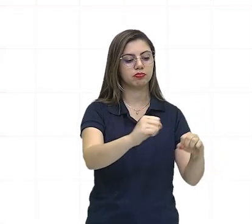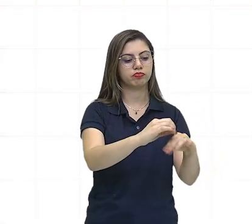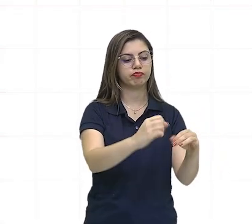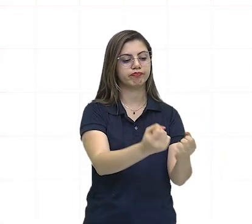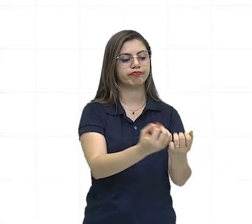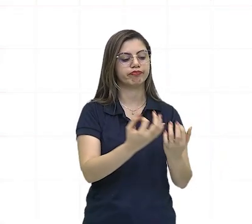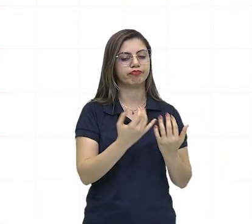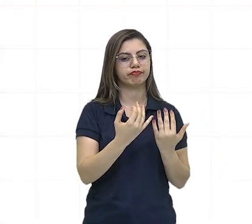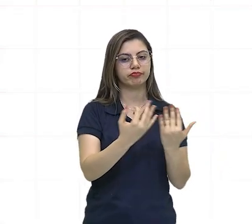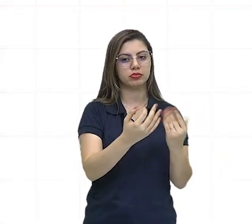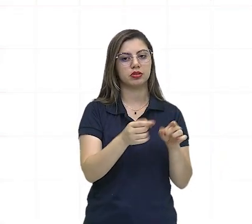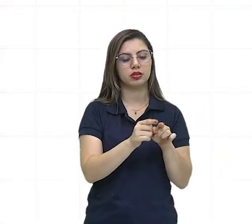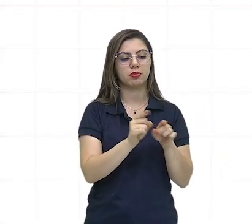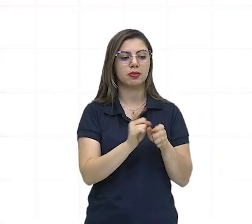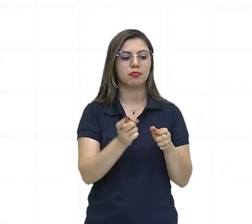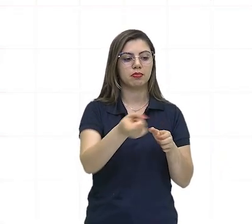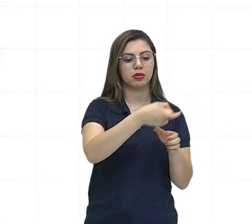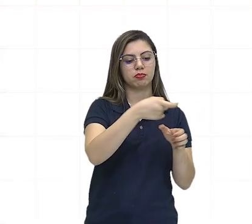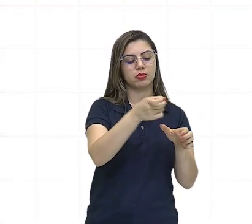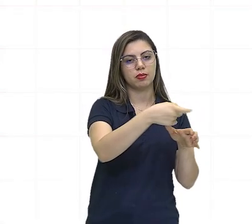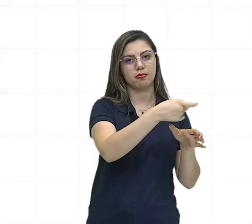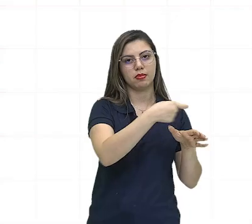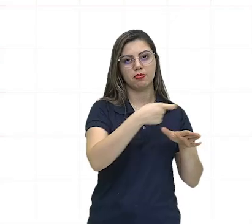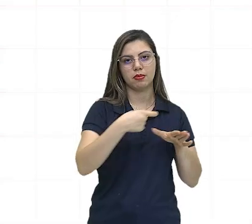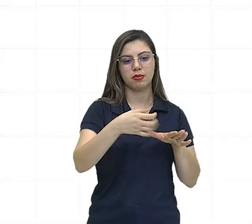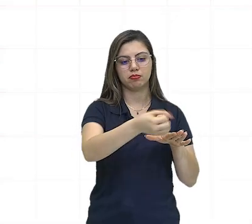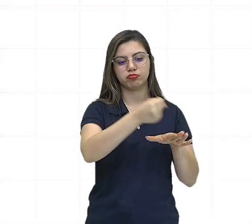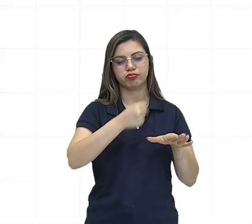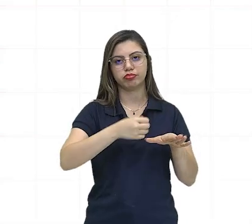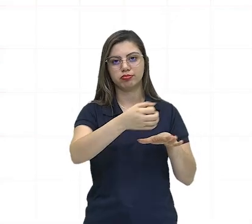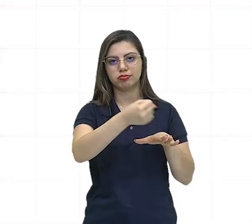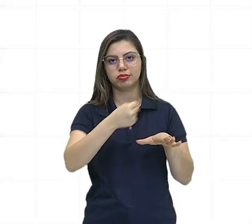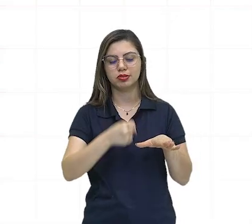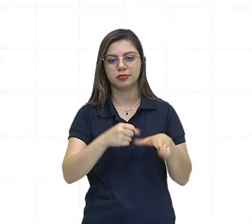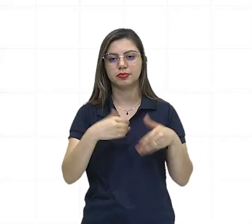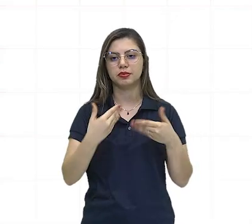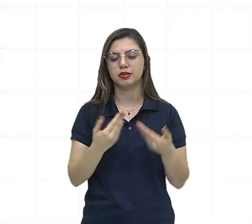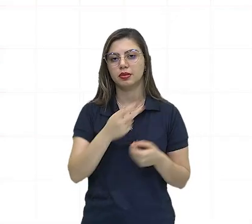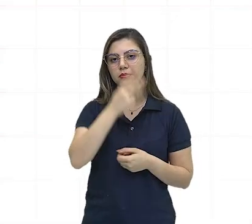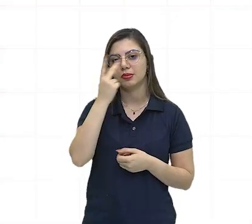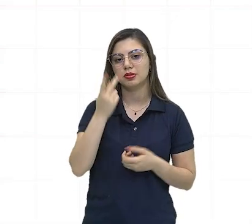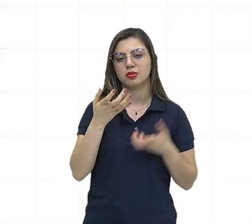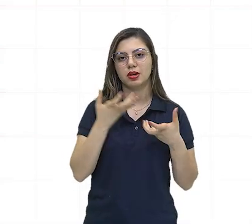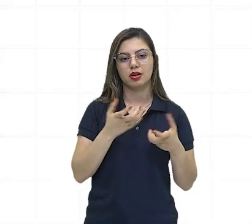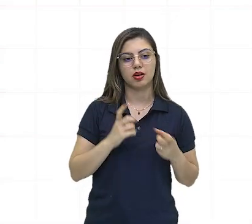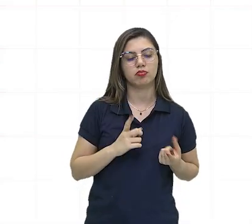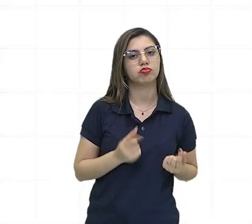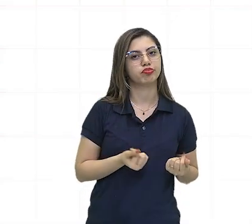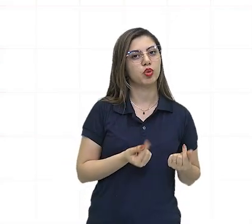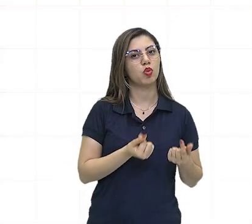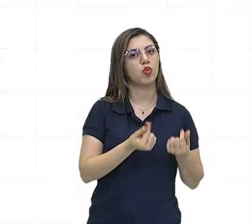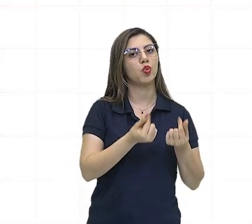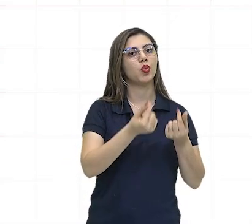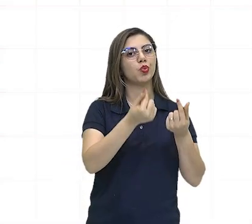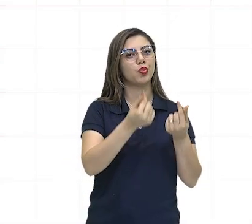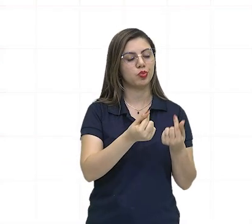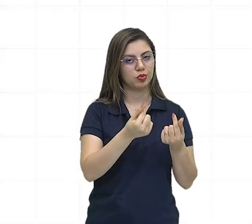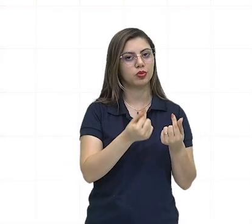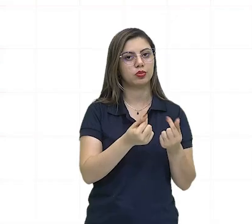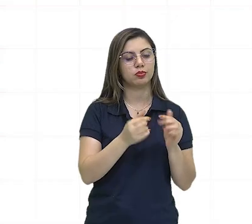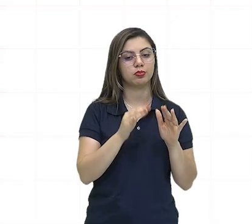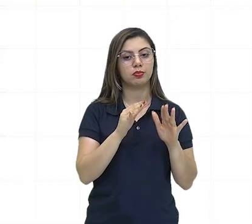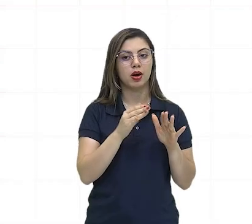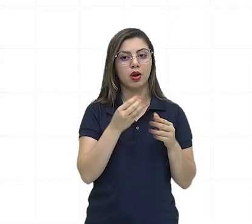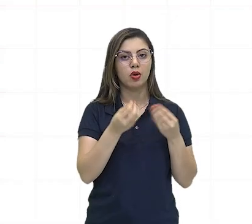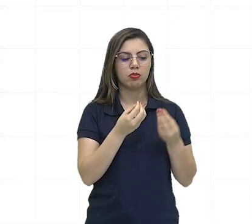também na colheita. Então, ali o agricultor ele vai buscar um rendimento mais alto, aumentando